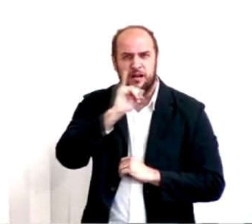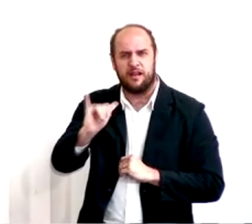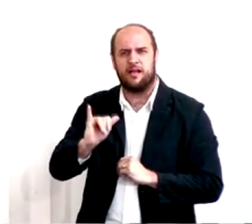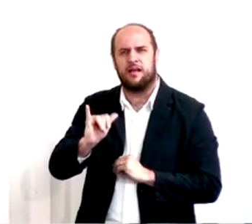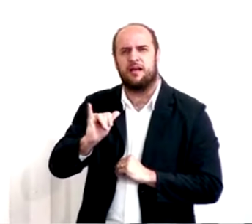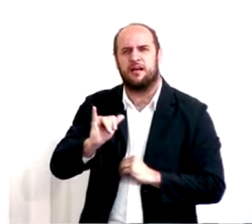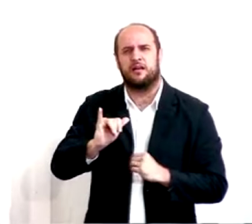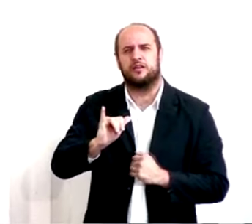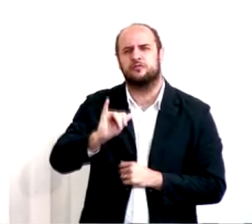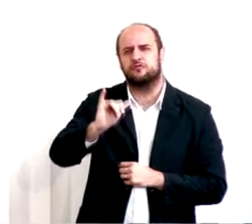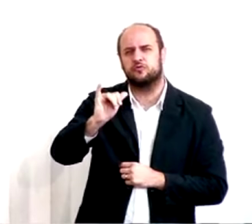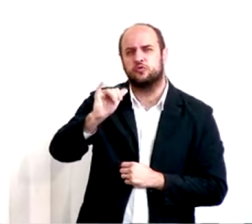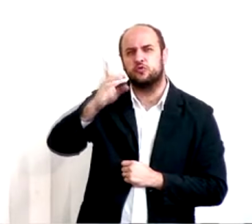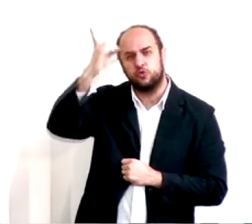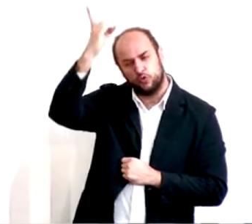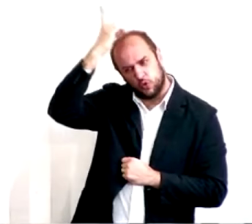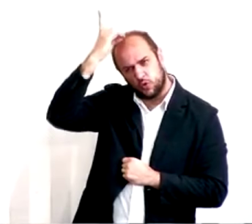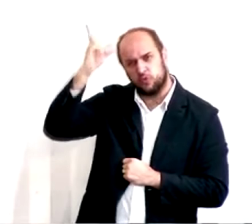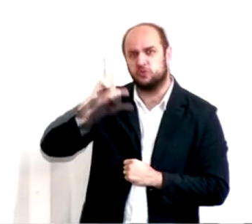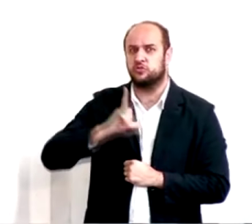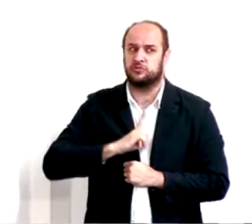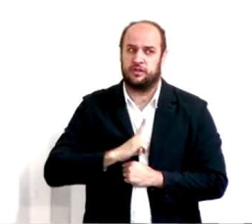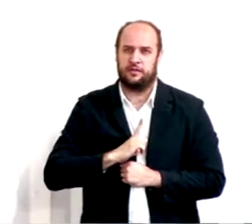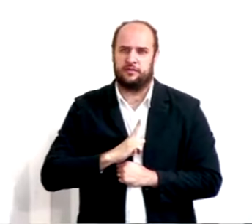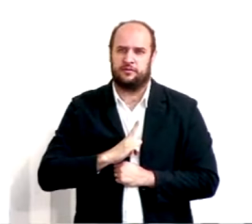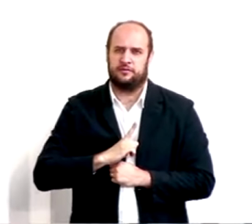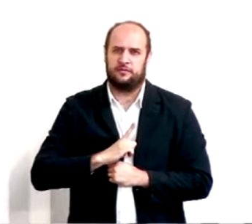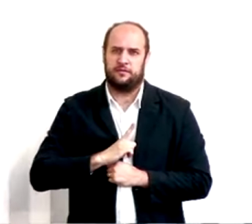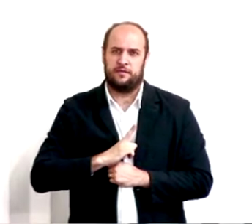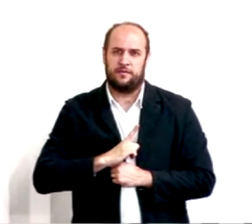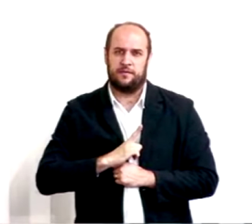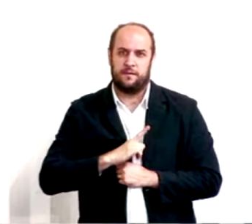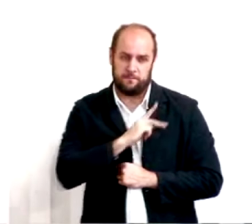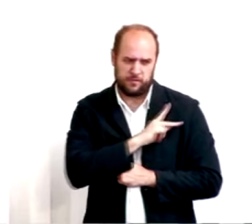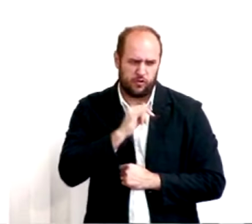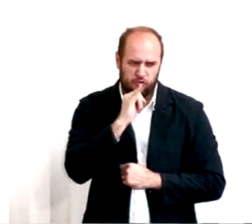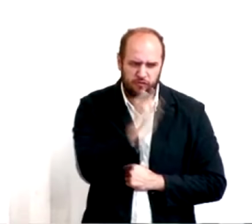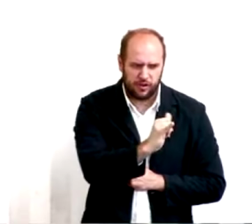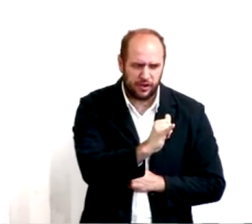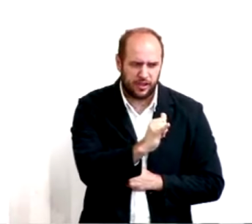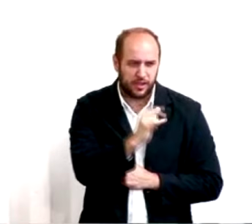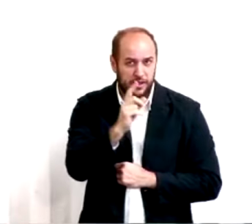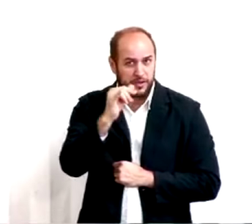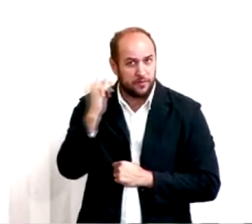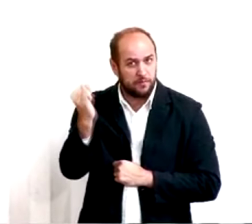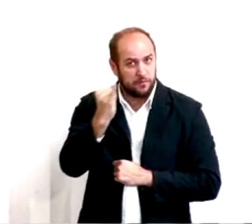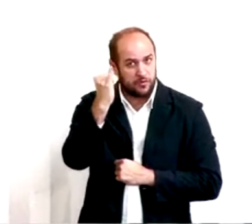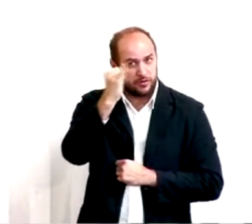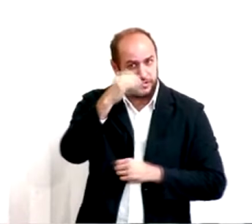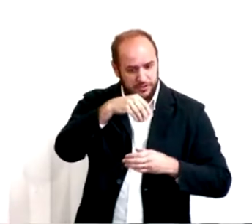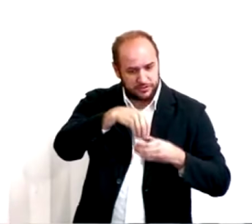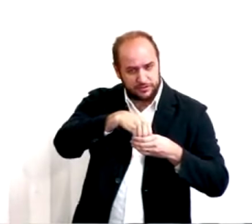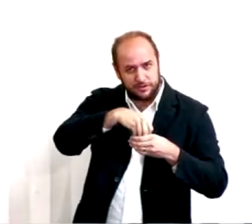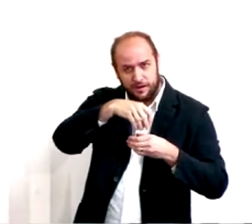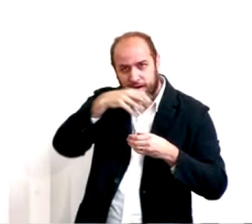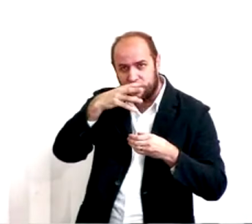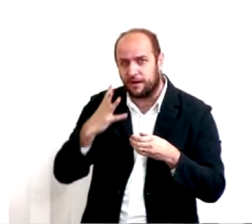tinha muitos bons e muitas coisas e Paulo de Zélia reparar em uma coisa reparar na voz essência e